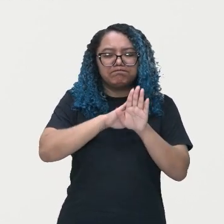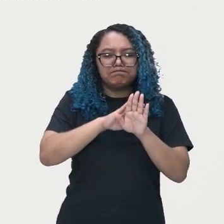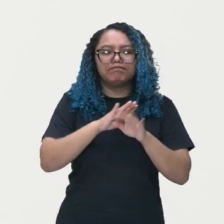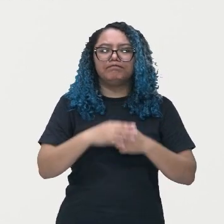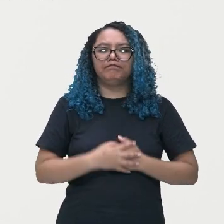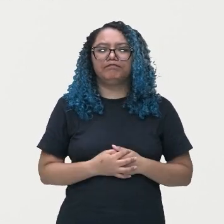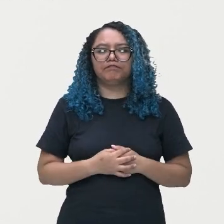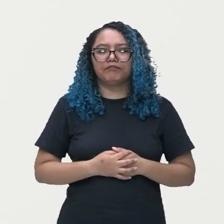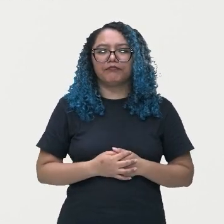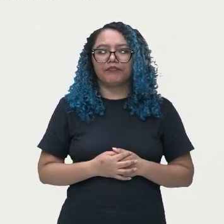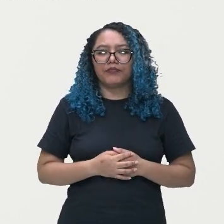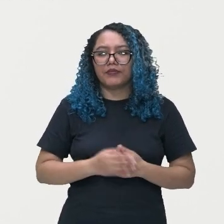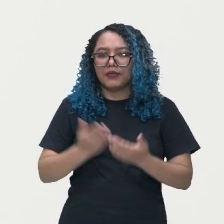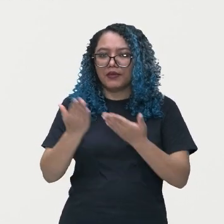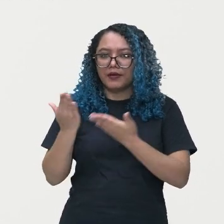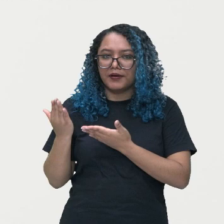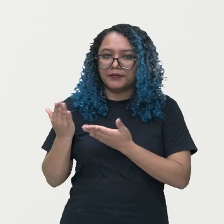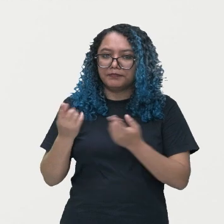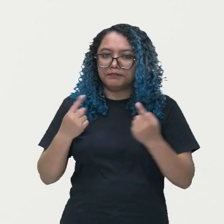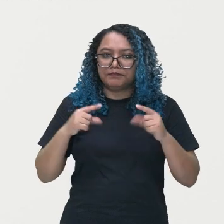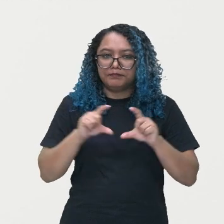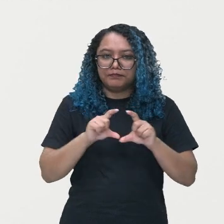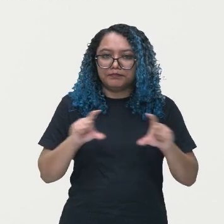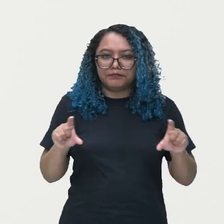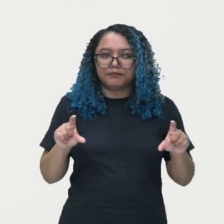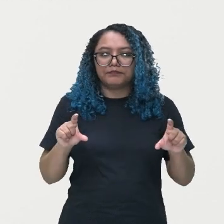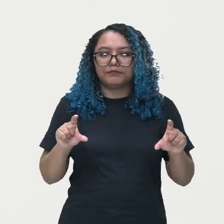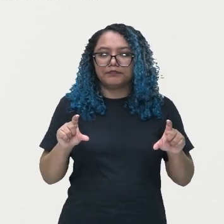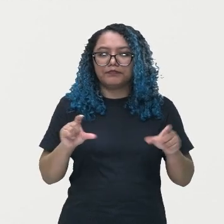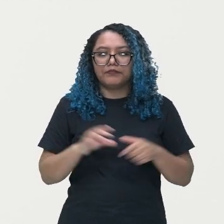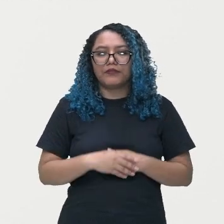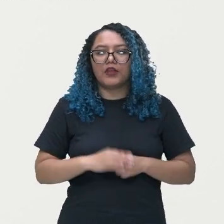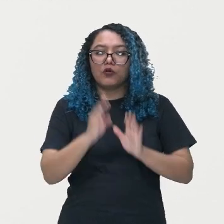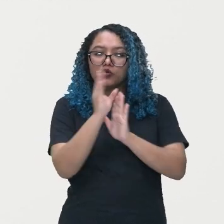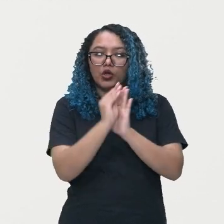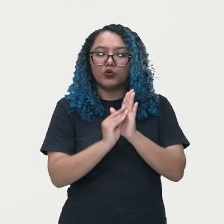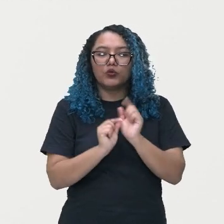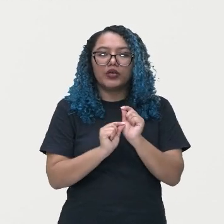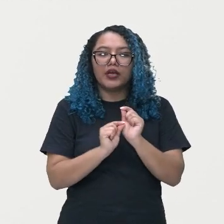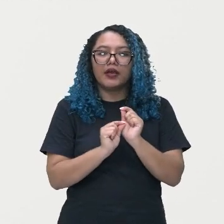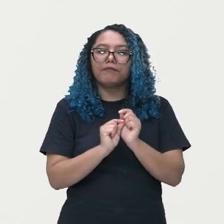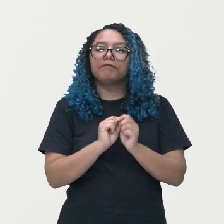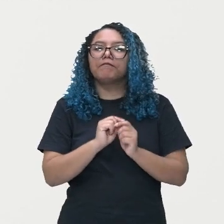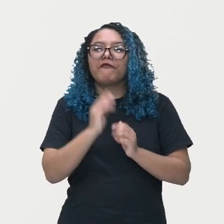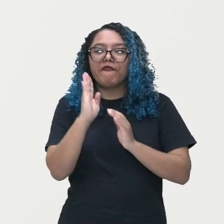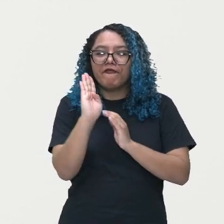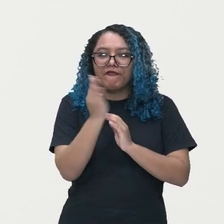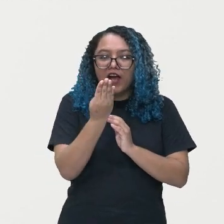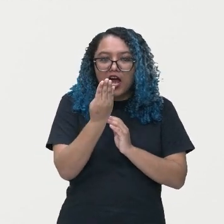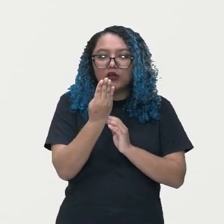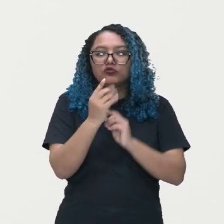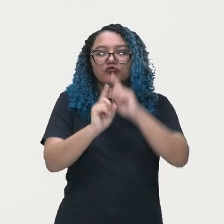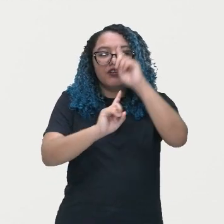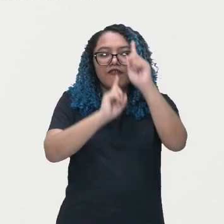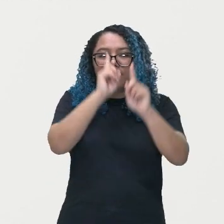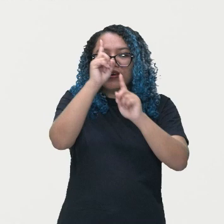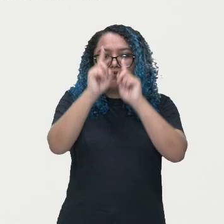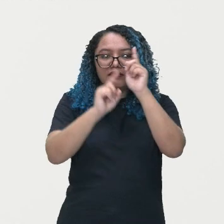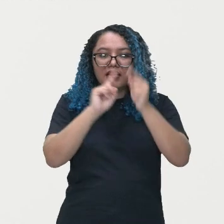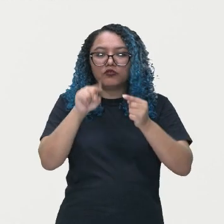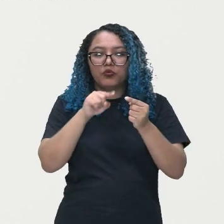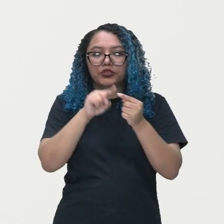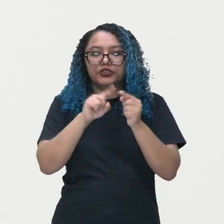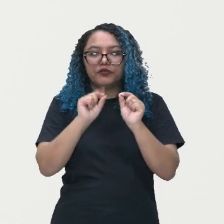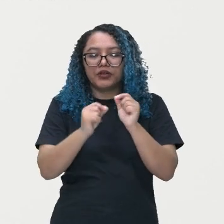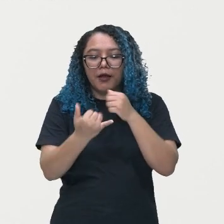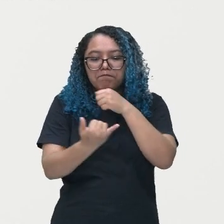conteúdo falsamente fabricado no intuito de levar o leitor a informações verdadeiras e ter acesso a algo